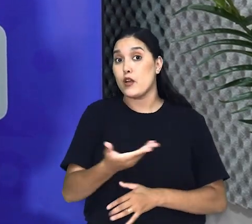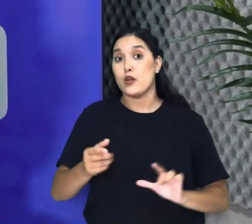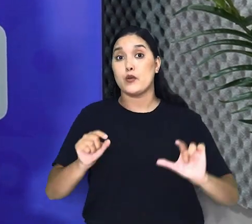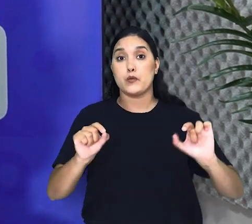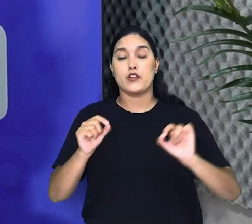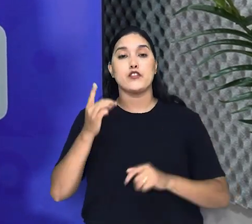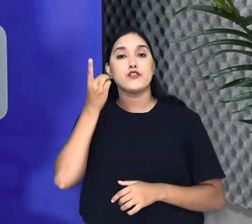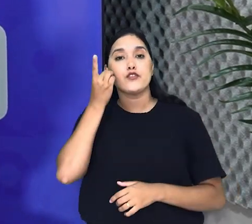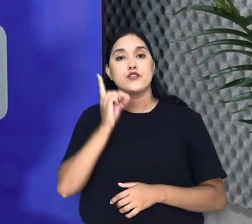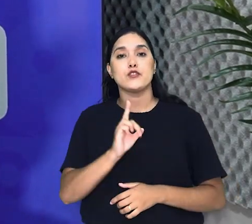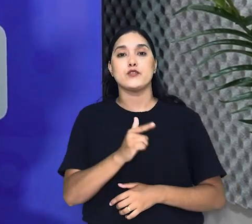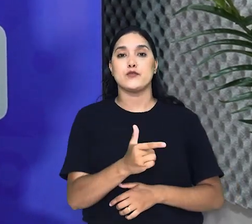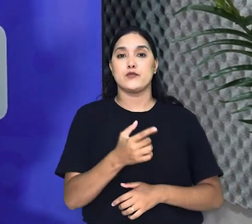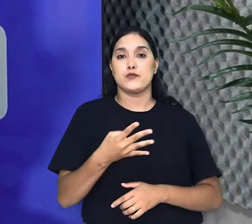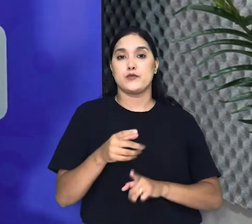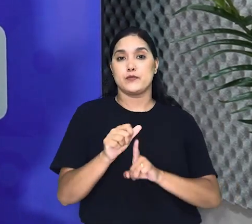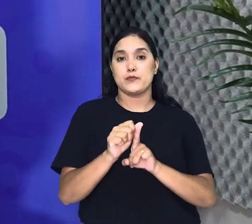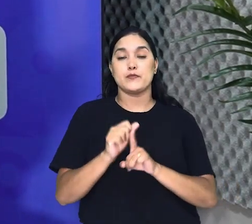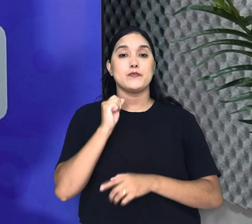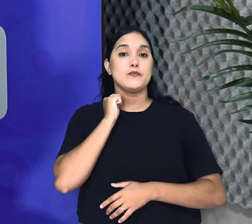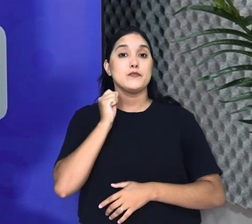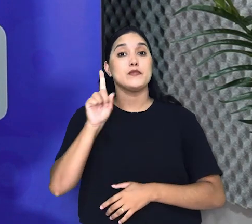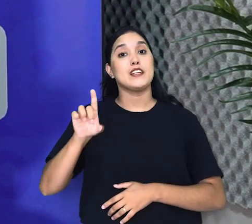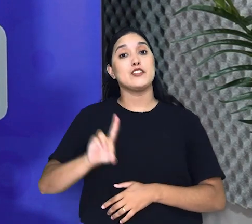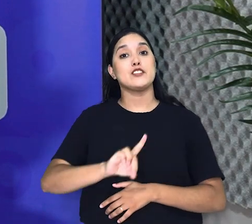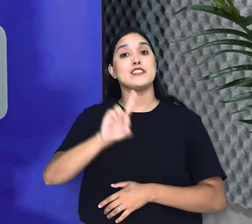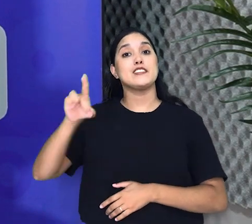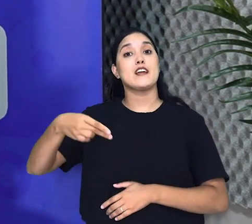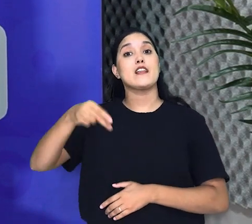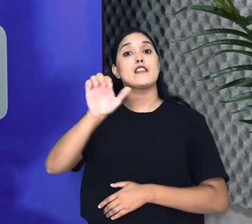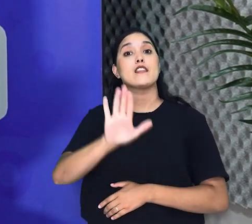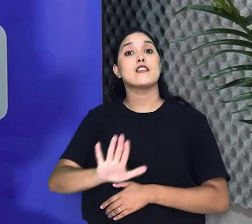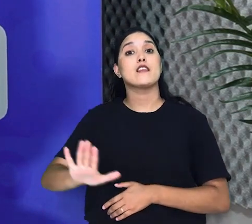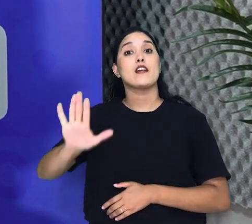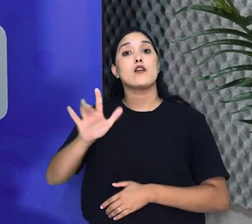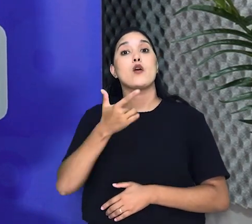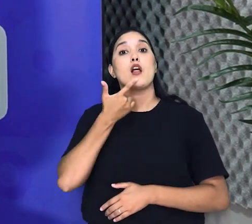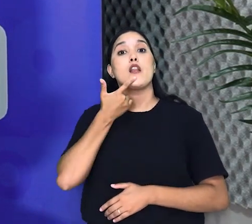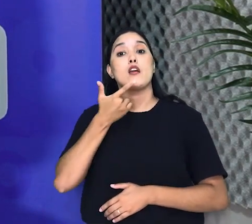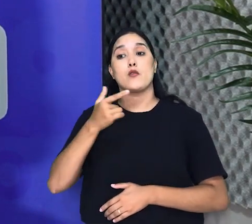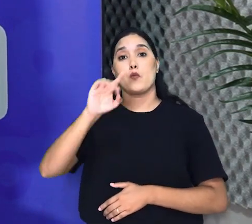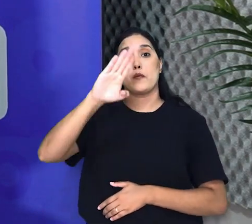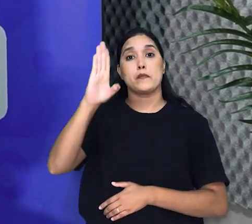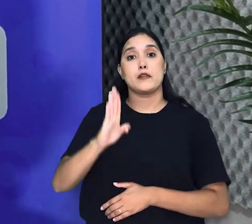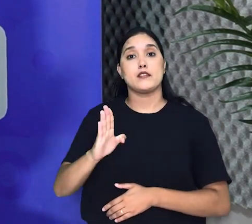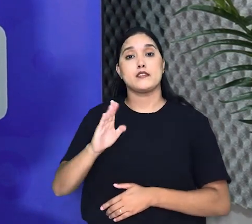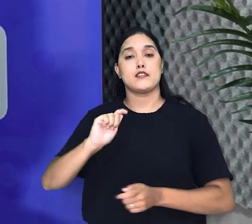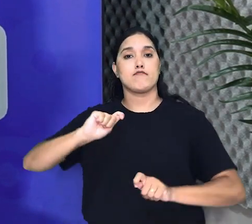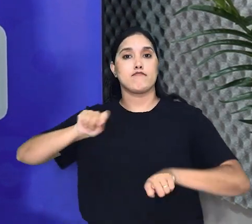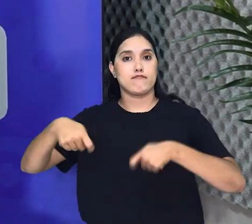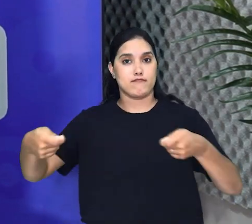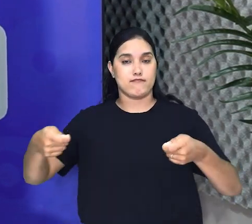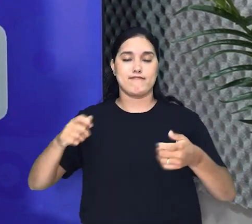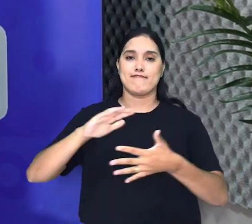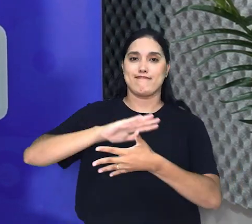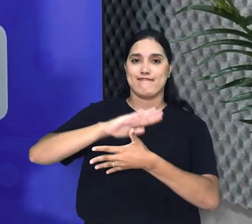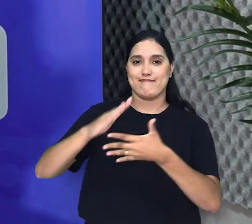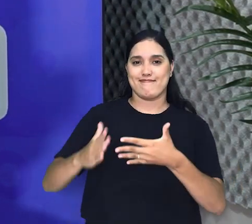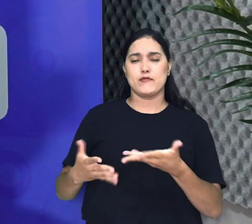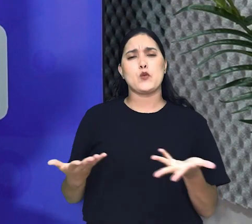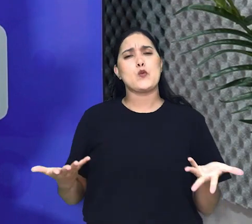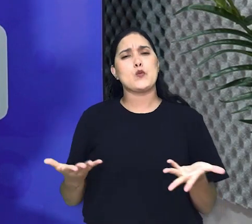queremos frisar algo muito importante, que é o dia de nós relembrarmos a importância das políticas públicas